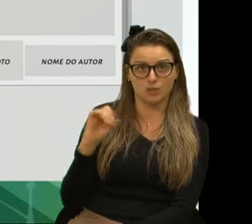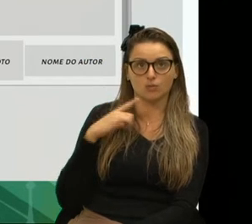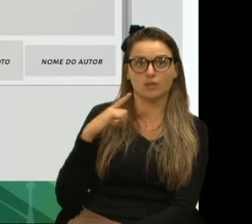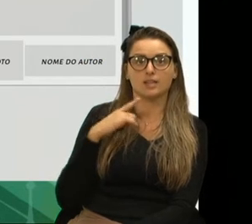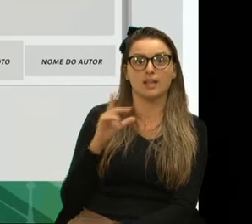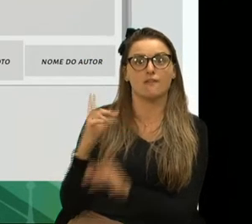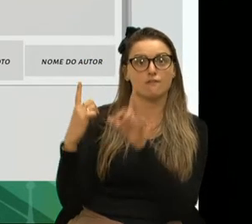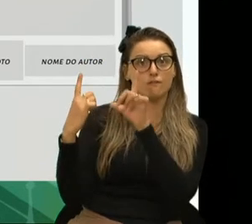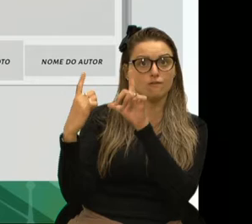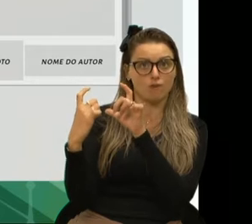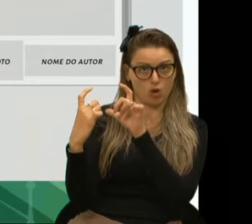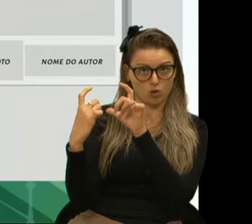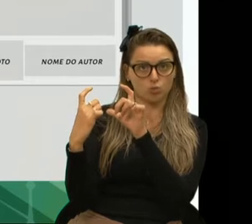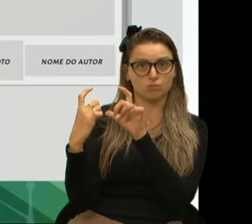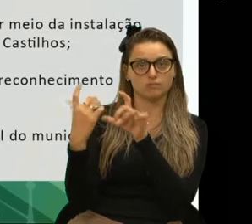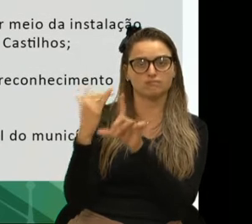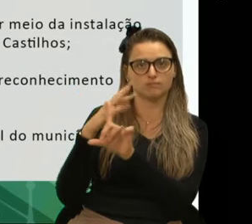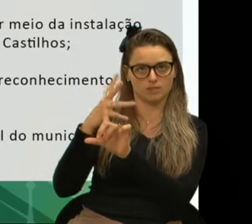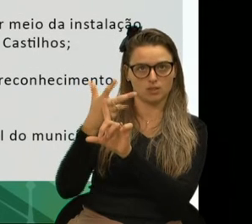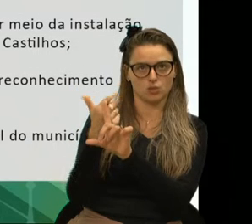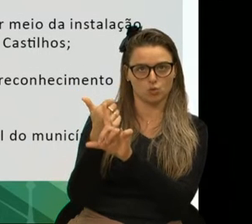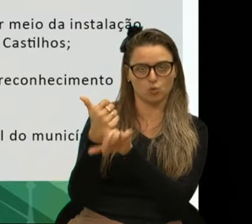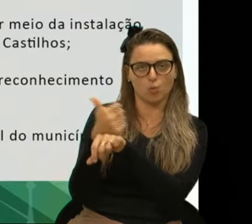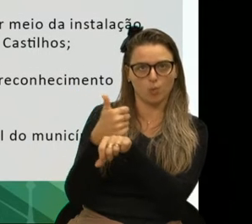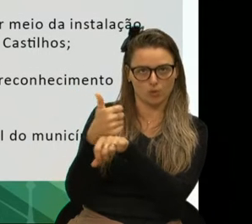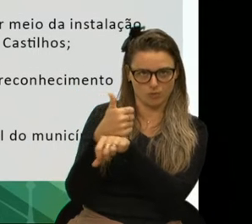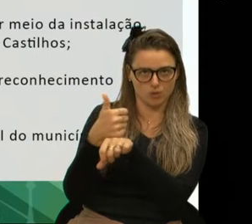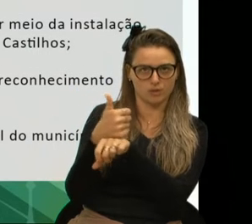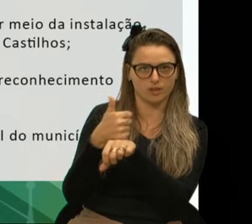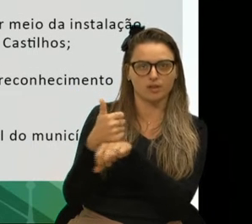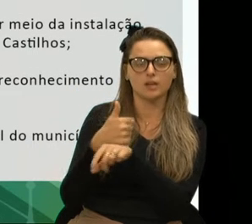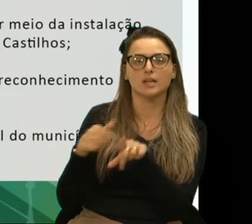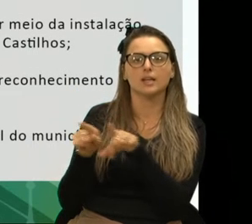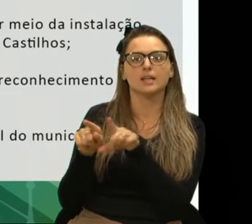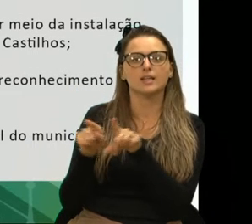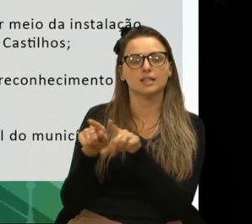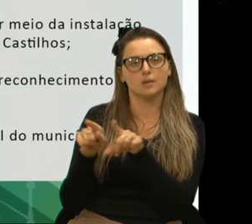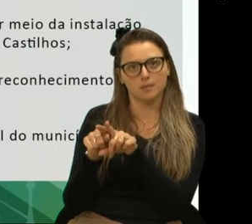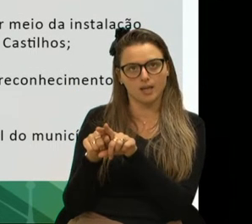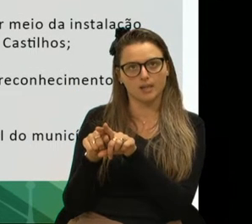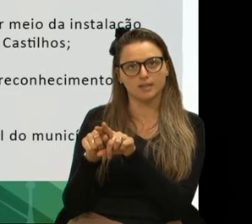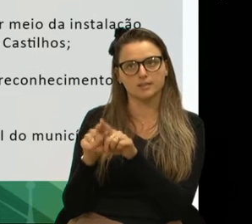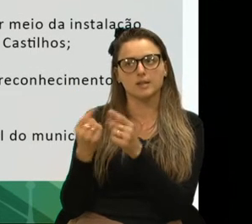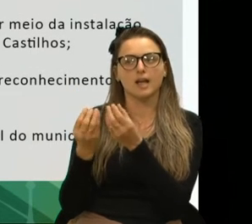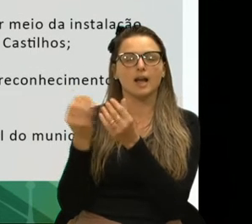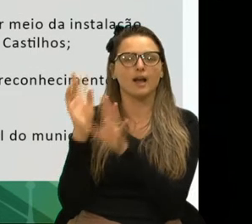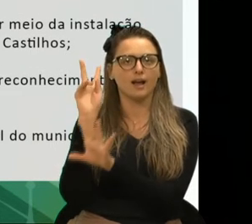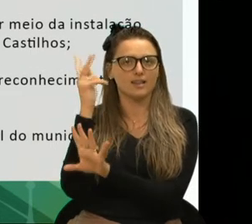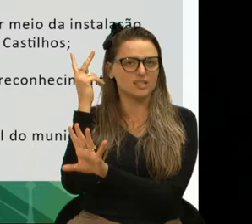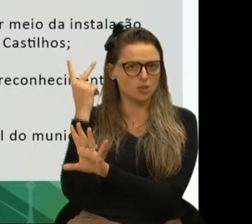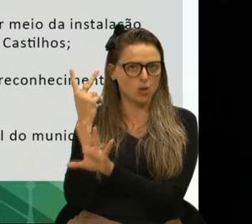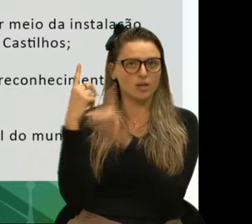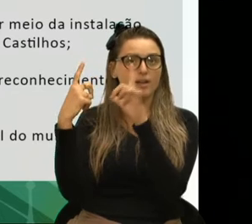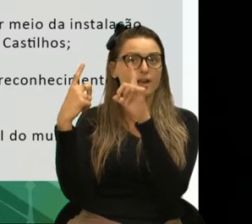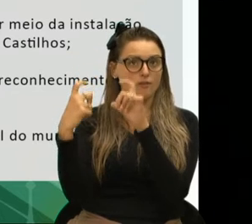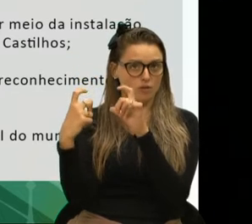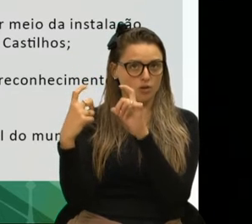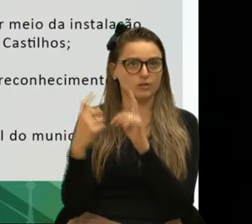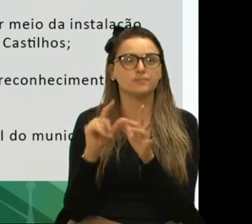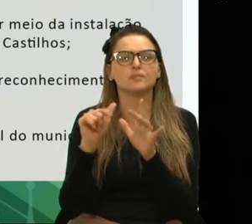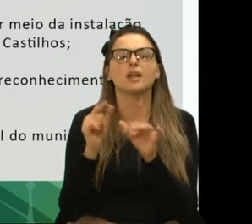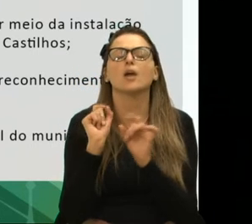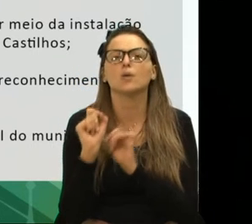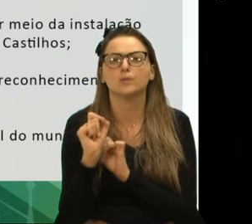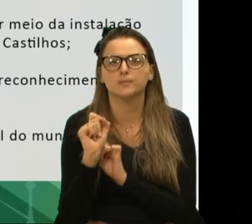Então essa é a ideia principal. E os objetivos do projeto é levar para mais próximo da